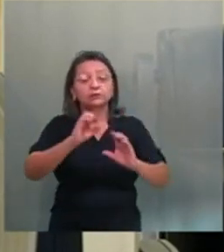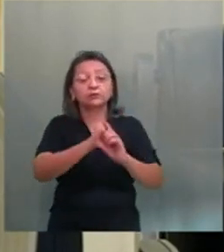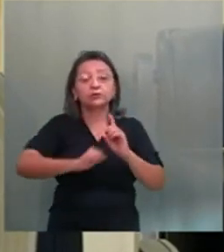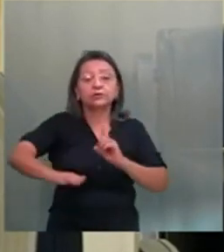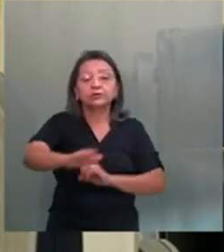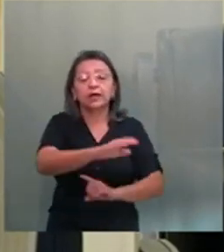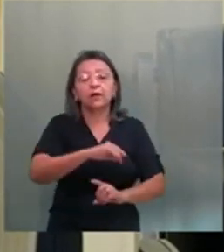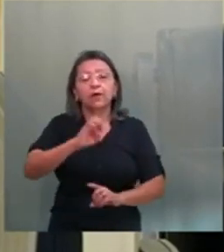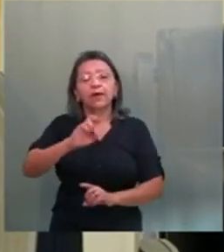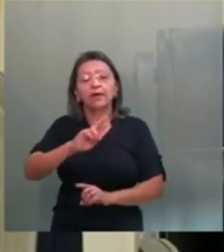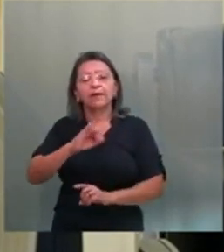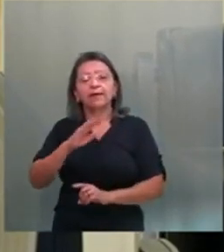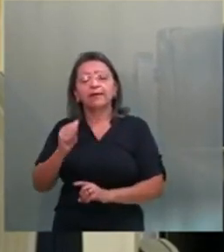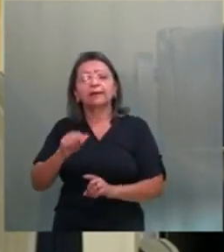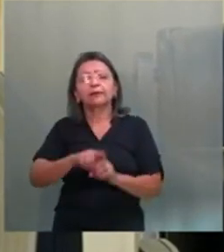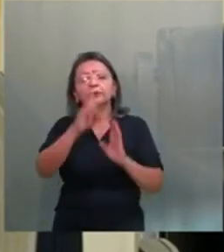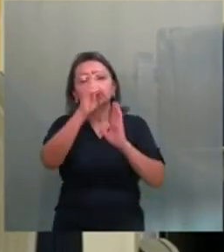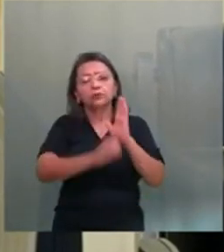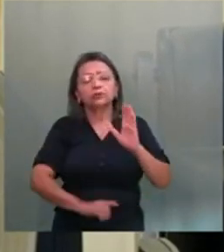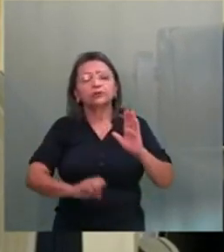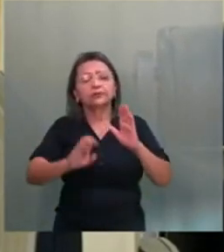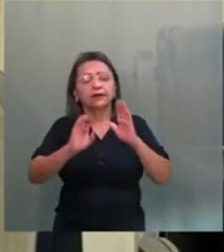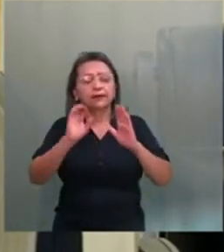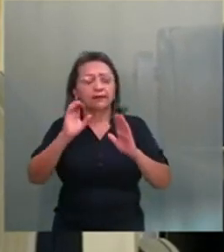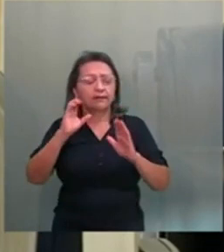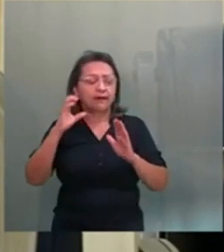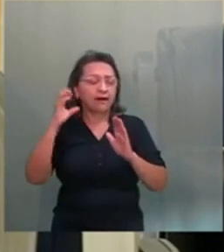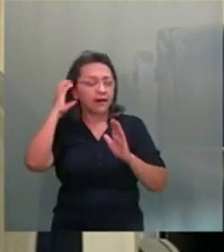Seulin, e dos diretores da agência e da Rádio Senado,